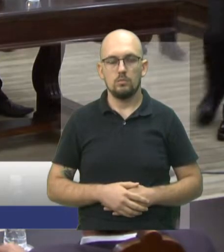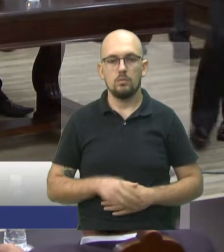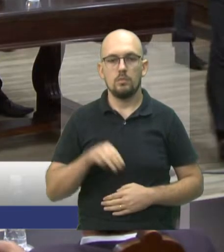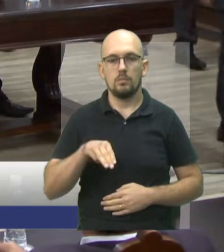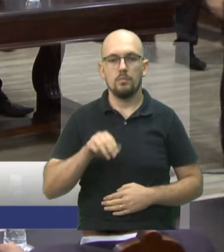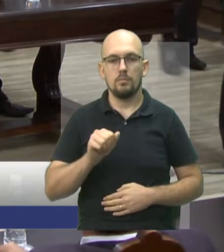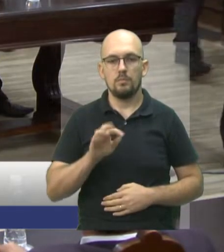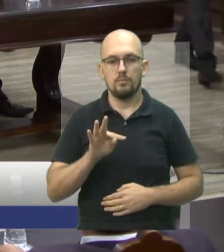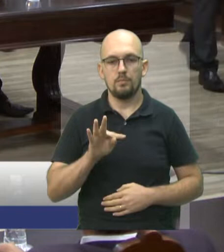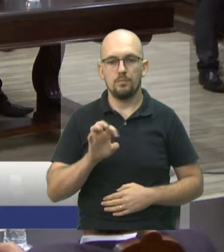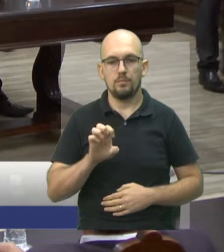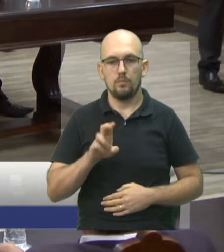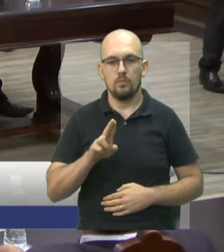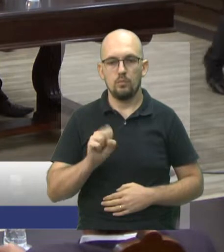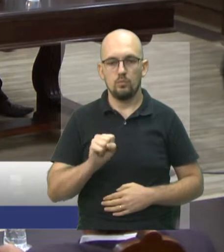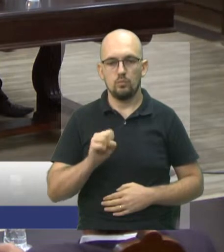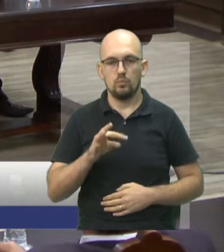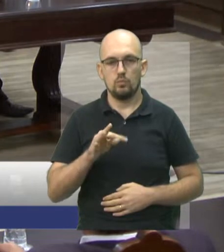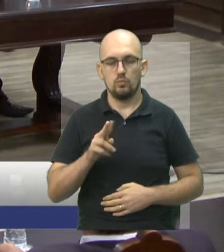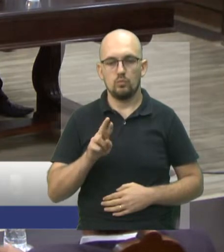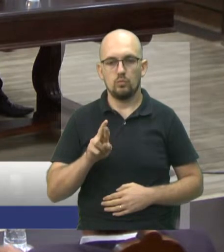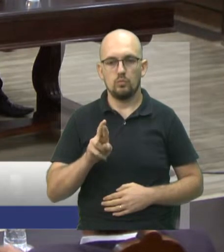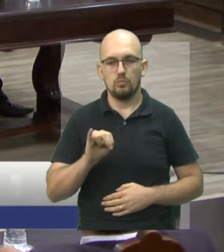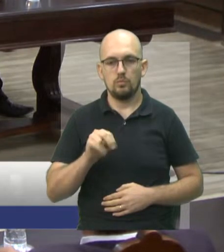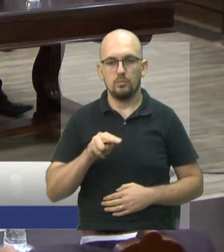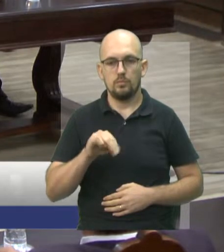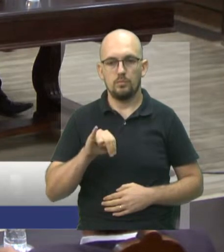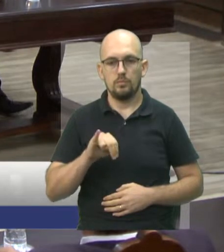Matheus Henrique Turini.